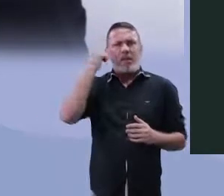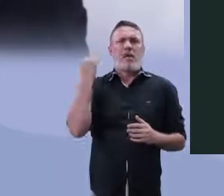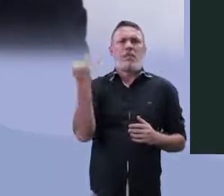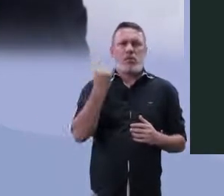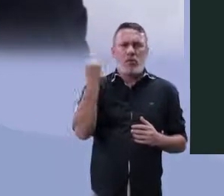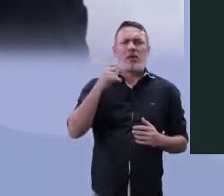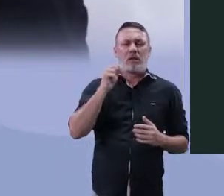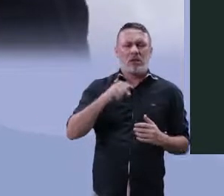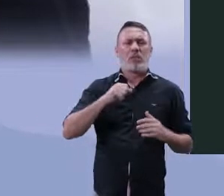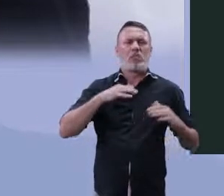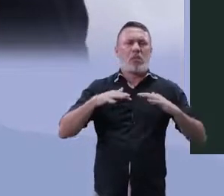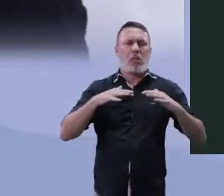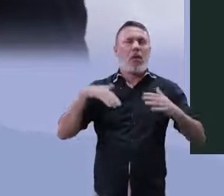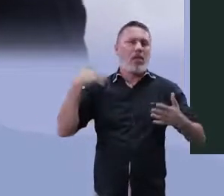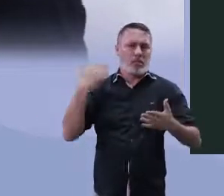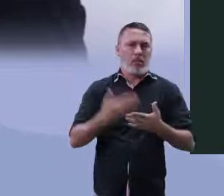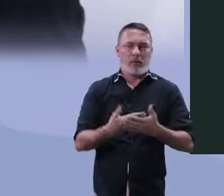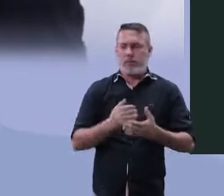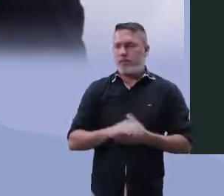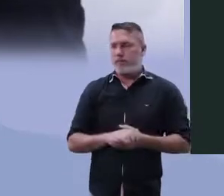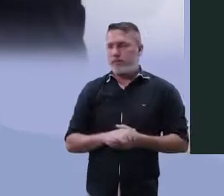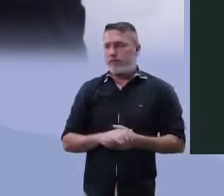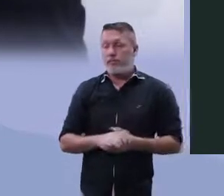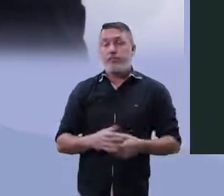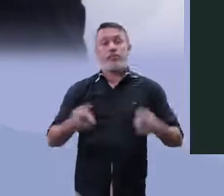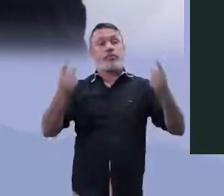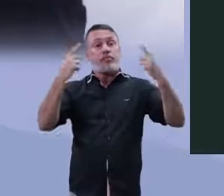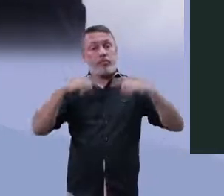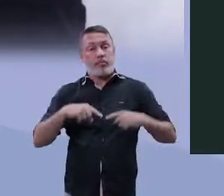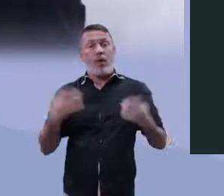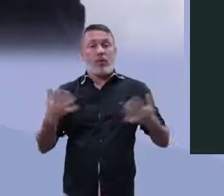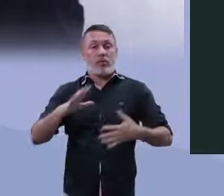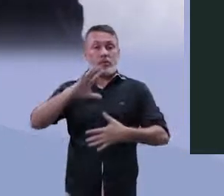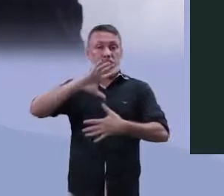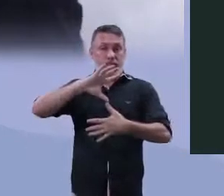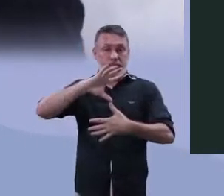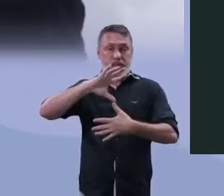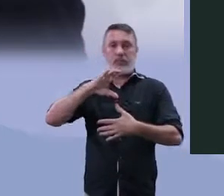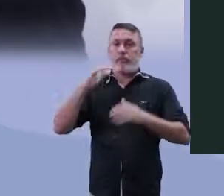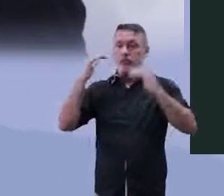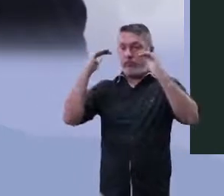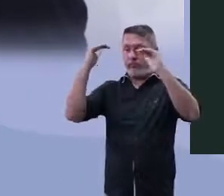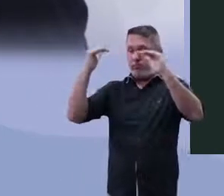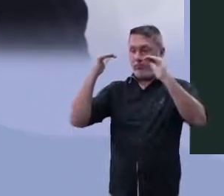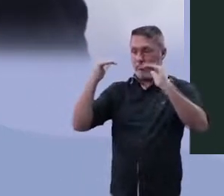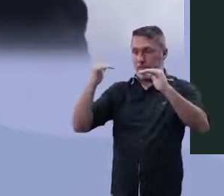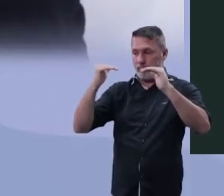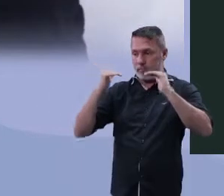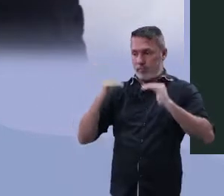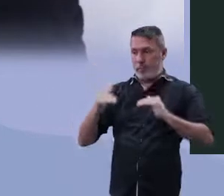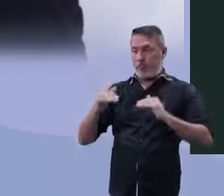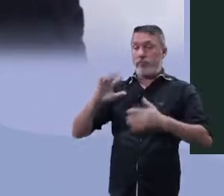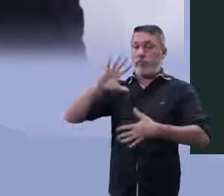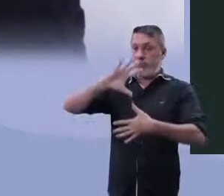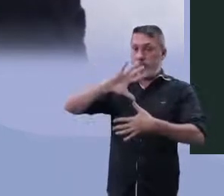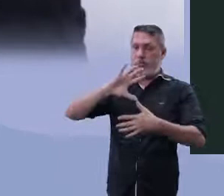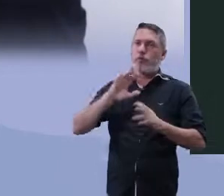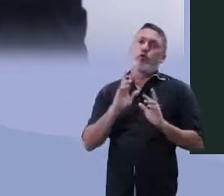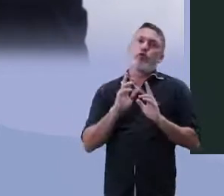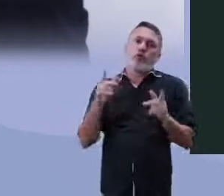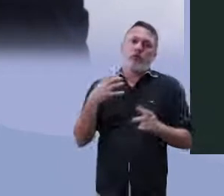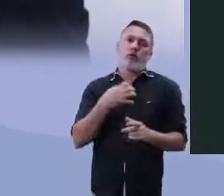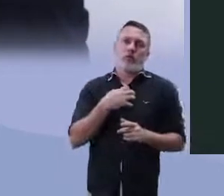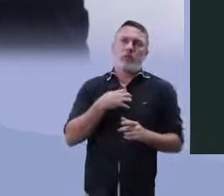Negras Importam, que aí é esse cenário. Né? Aí eu tenho da América Latina, então eu estou colocando em camadas. Né? Então, a América Latina já